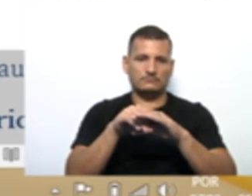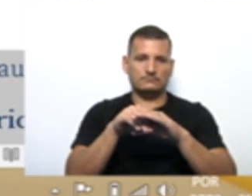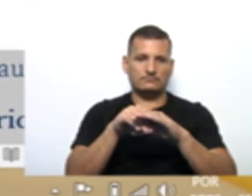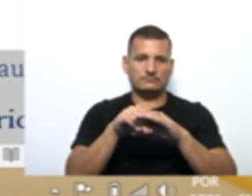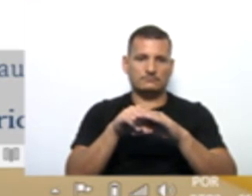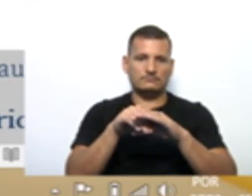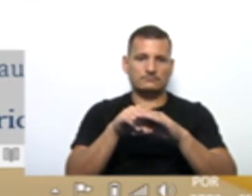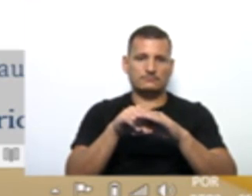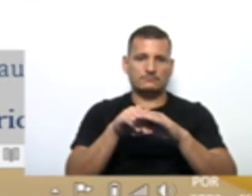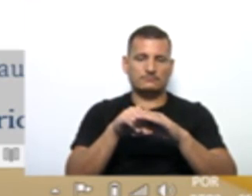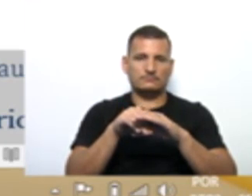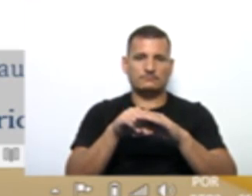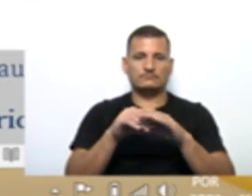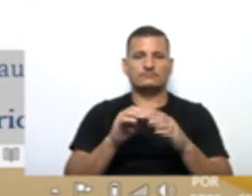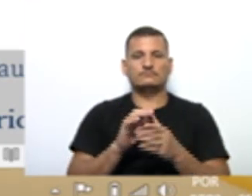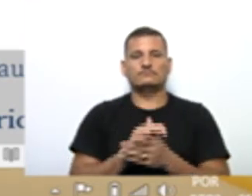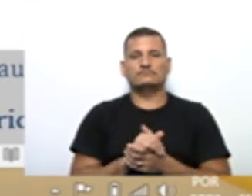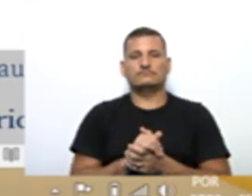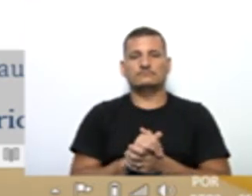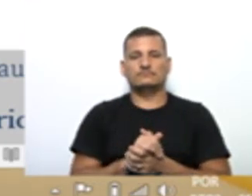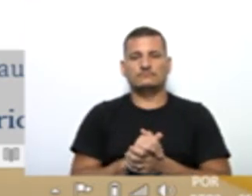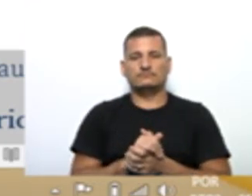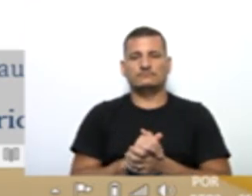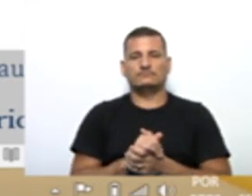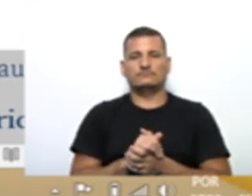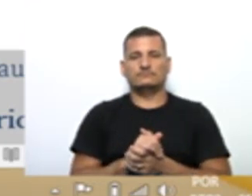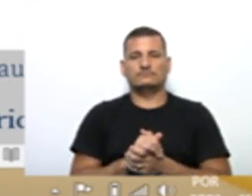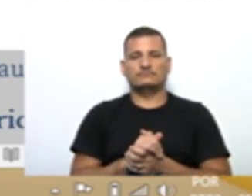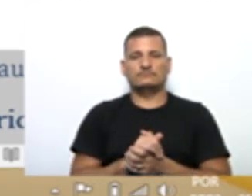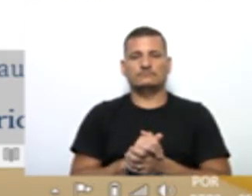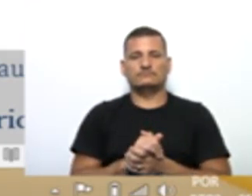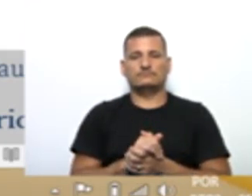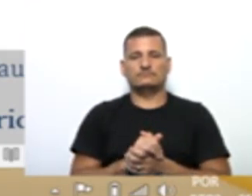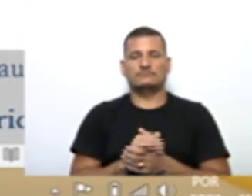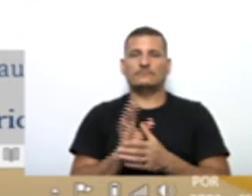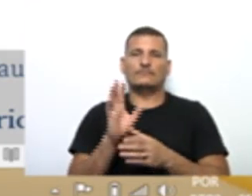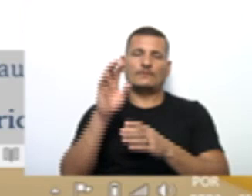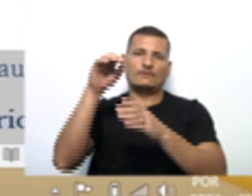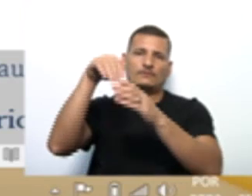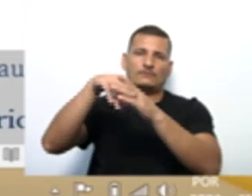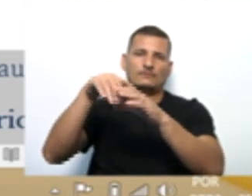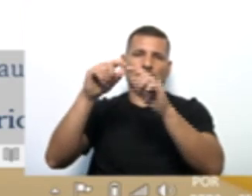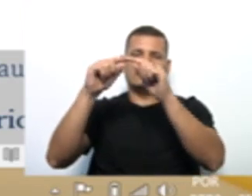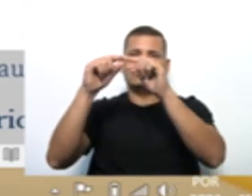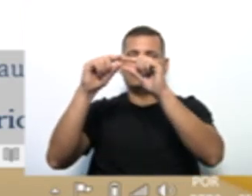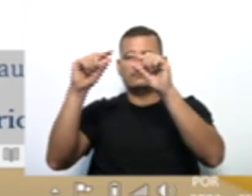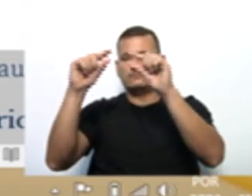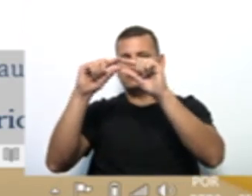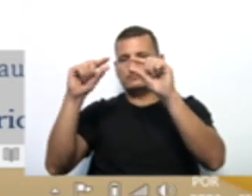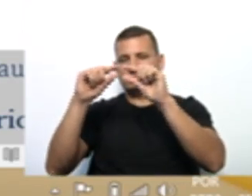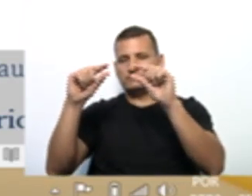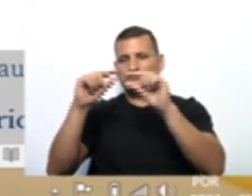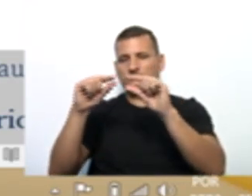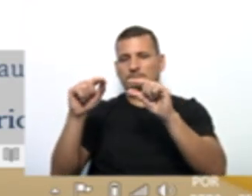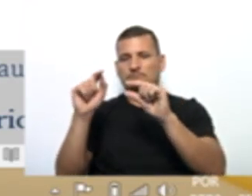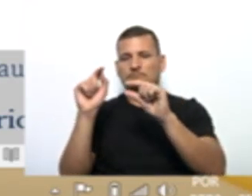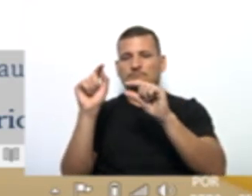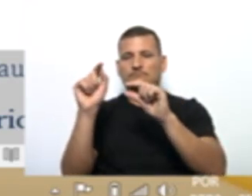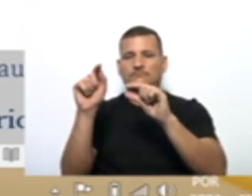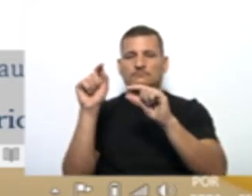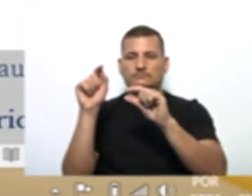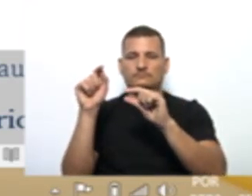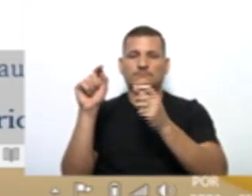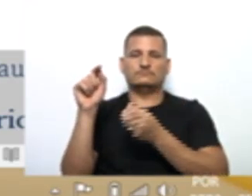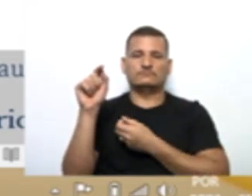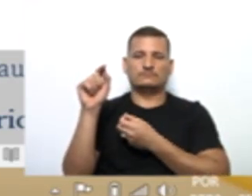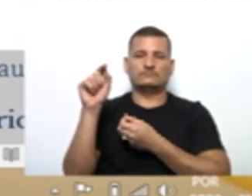nas abas do layout, você vai dentro da paleta do cabeçalho e rodapé,